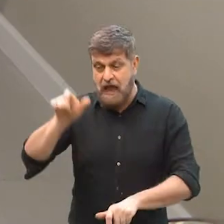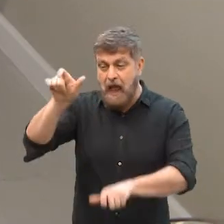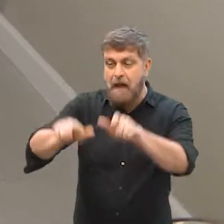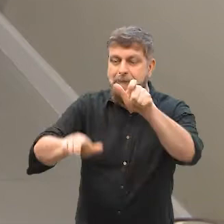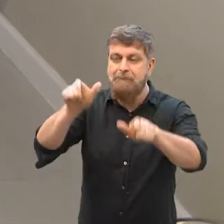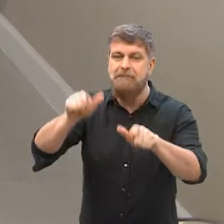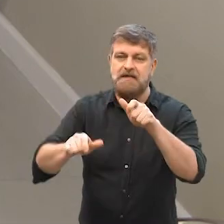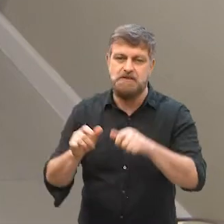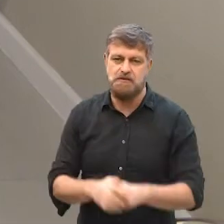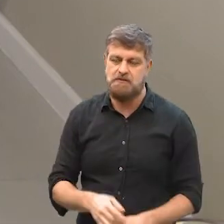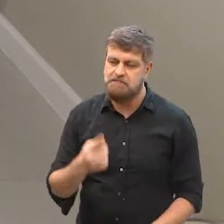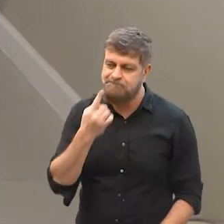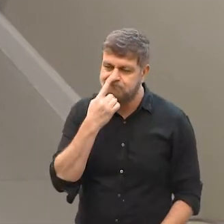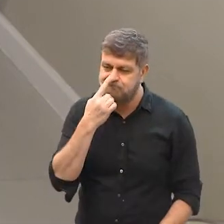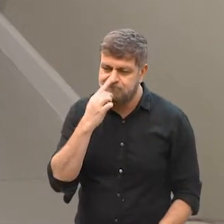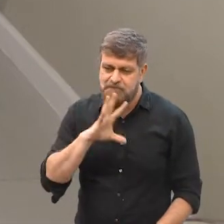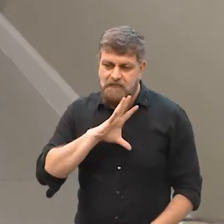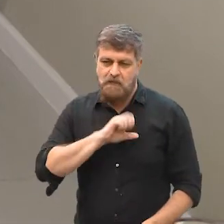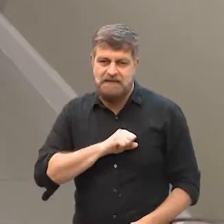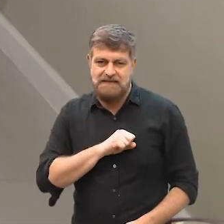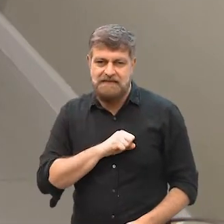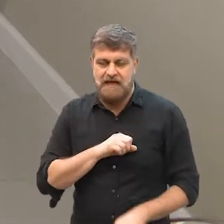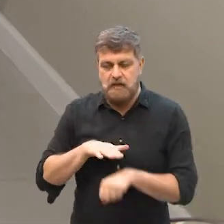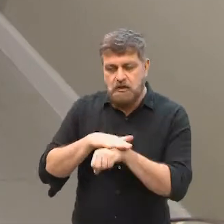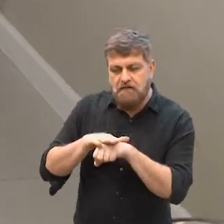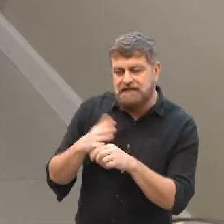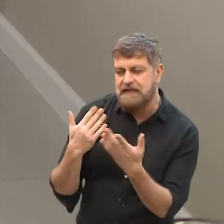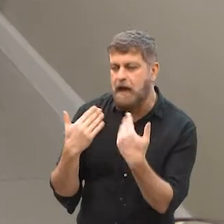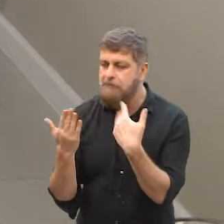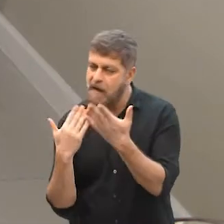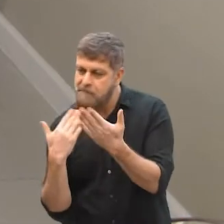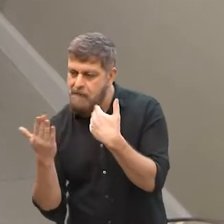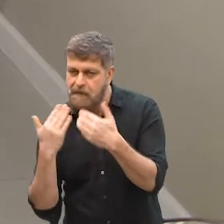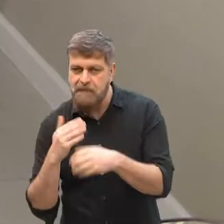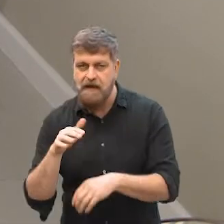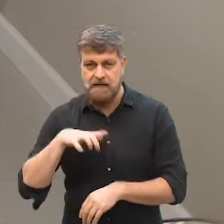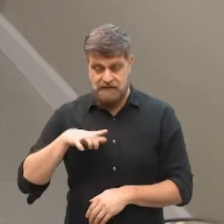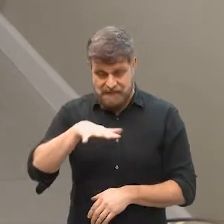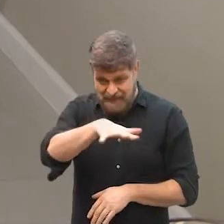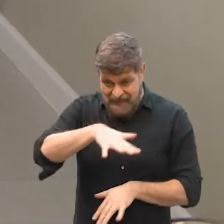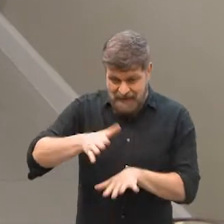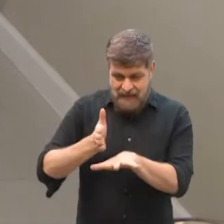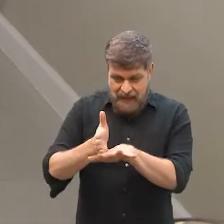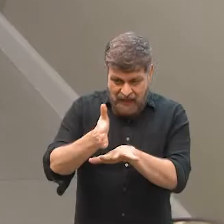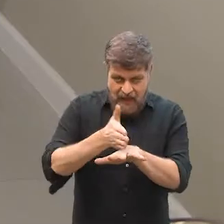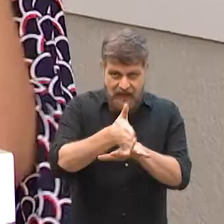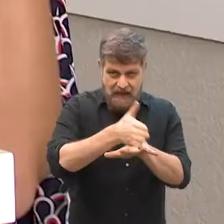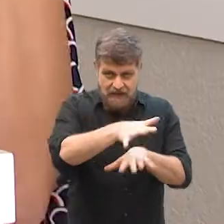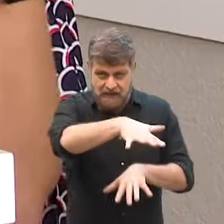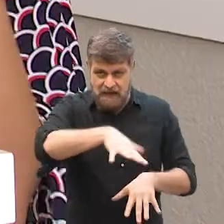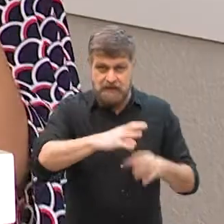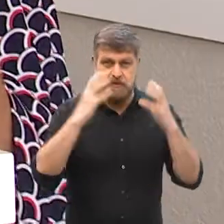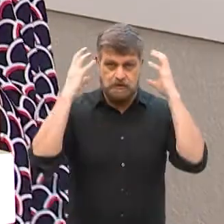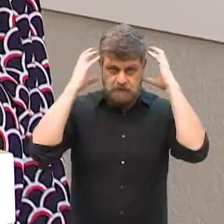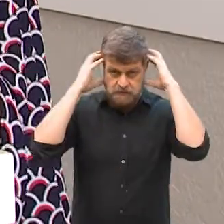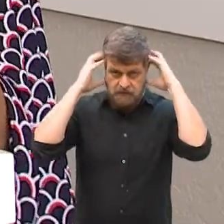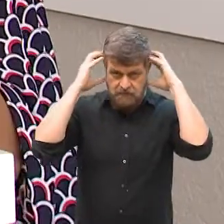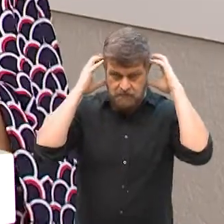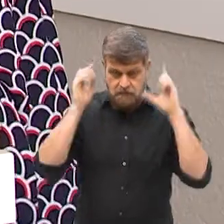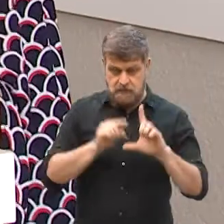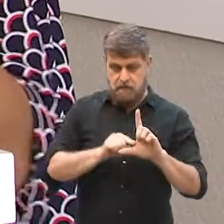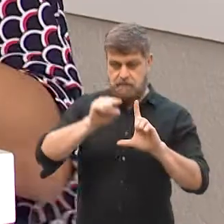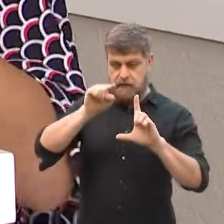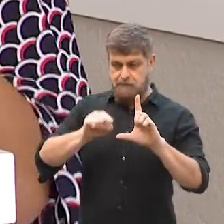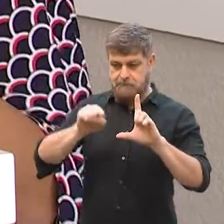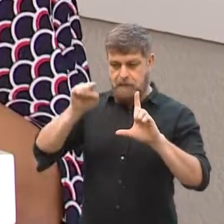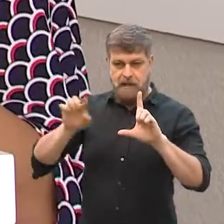gente, então você tem que gostar de conversar. Não que não existam áreas na fonoaudiologia, existem a parte de audição, que às vezes,